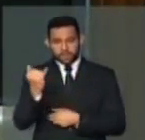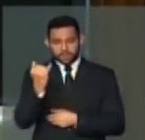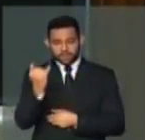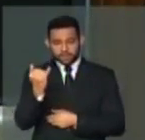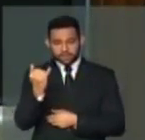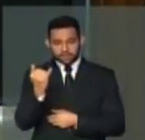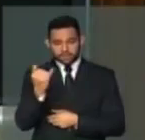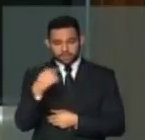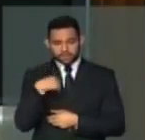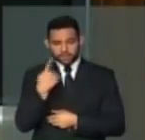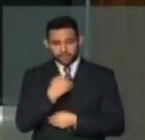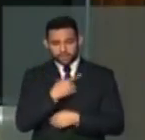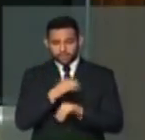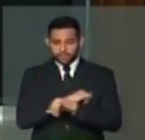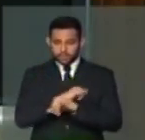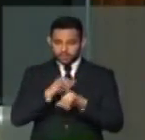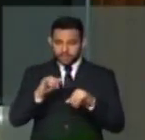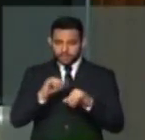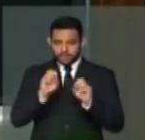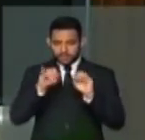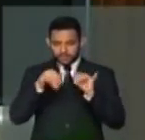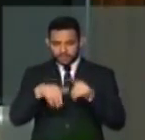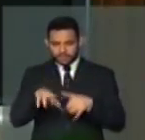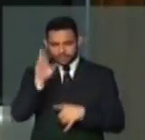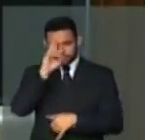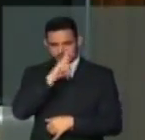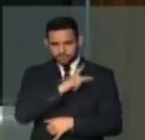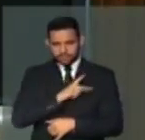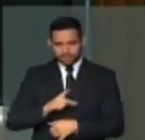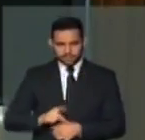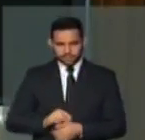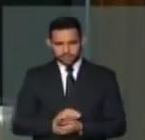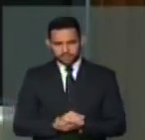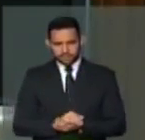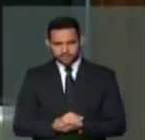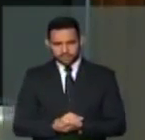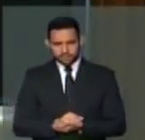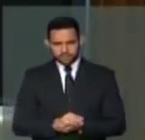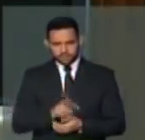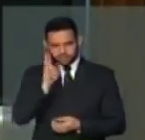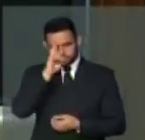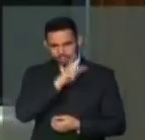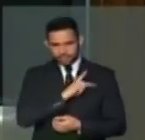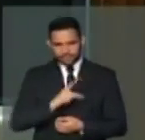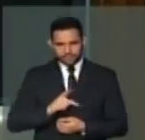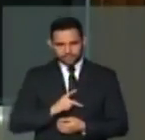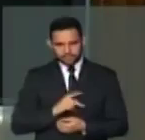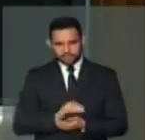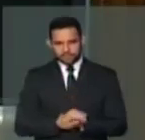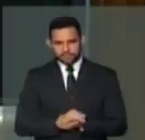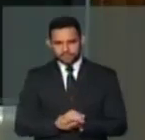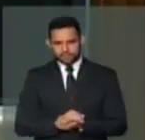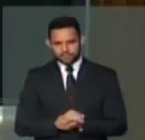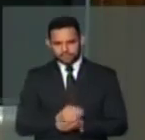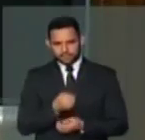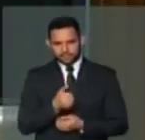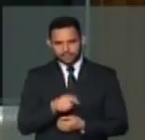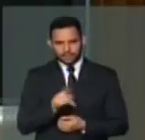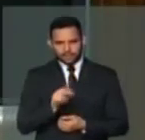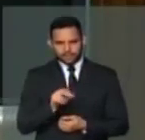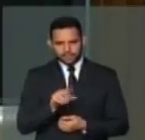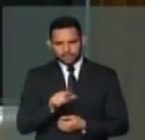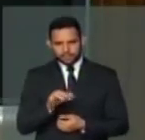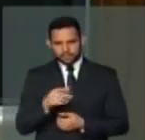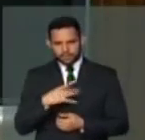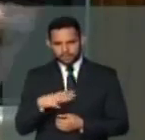importantes. E o nosso pronunciamento, para concluir, senhora presidente, aliás, senhor presidente ainda, daqui a pouco é que a Carmen Zanotto